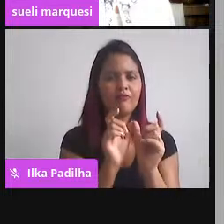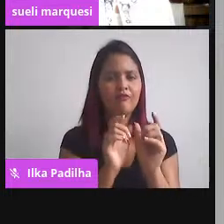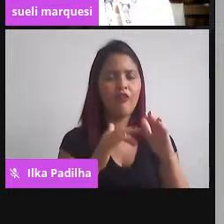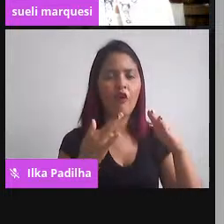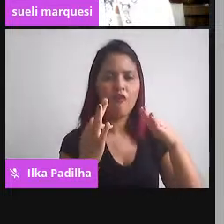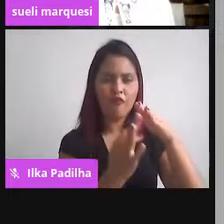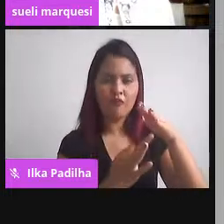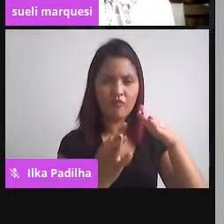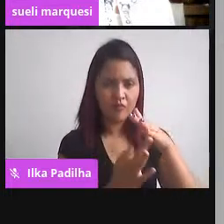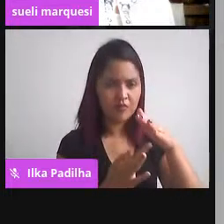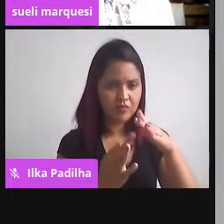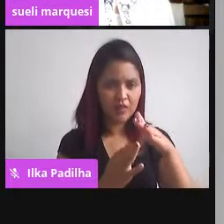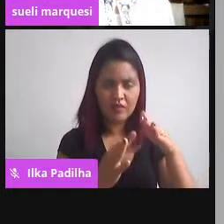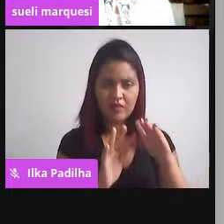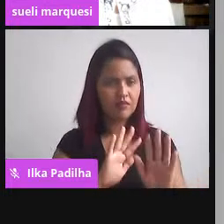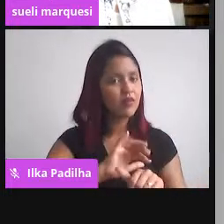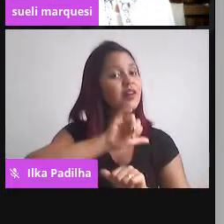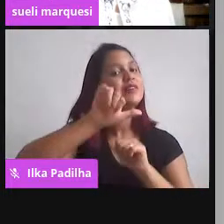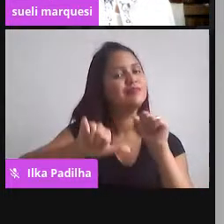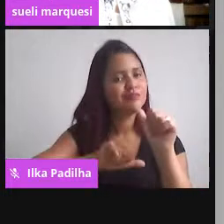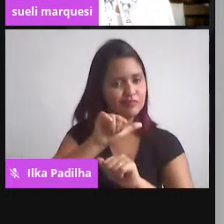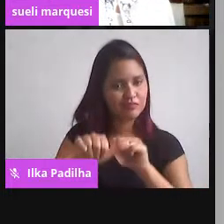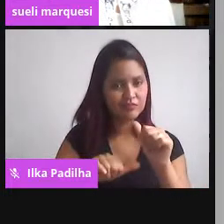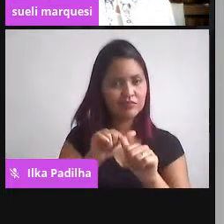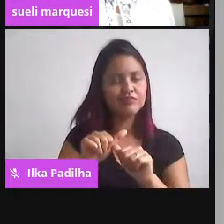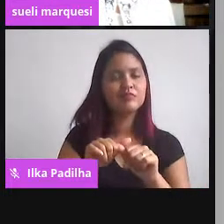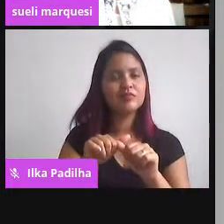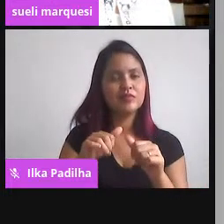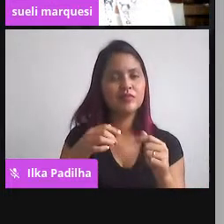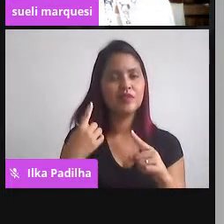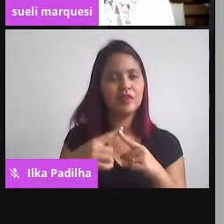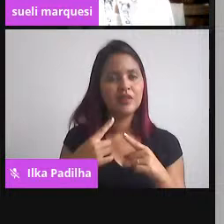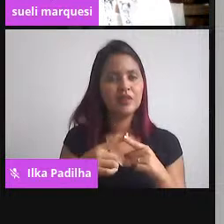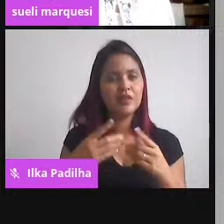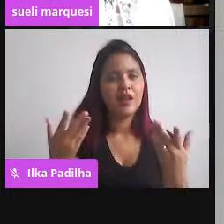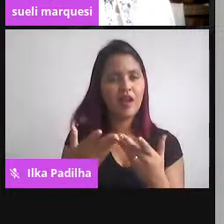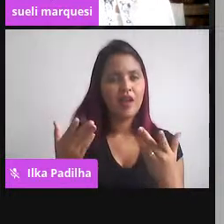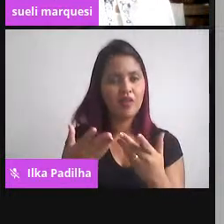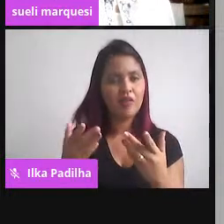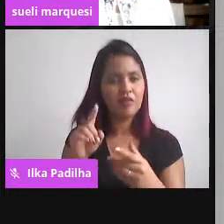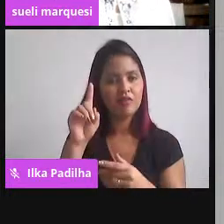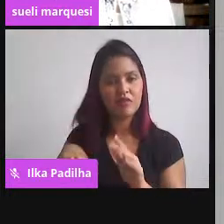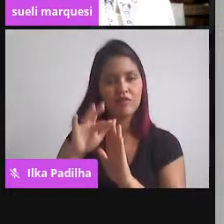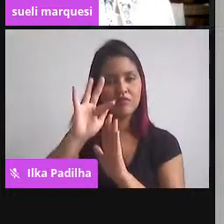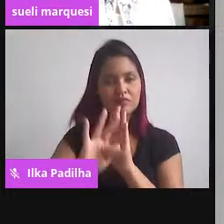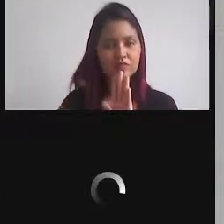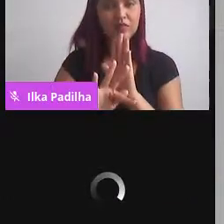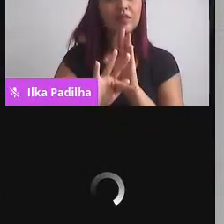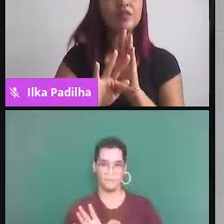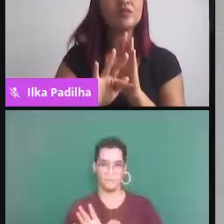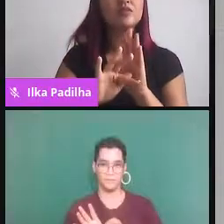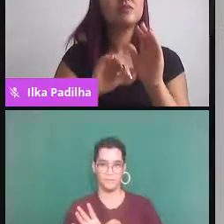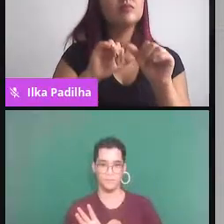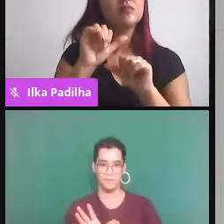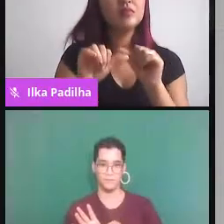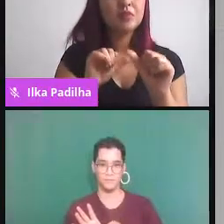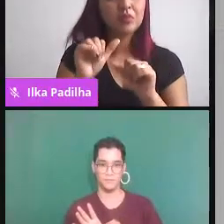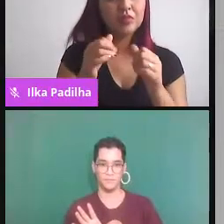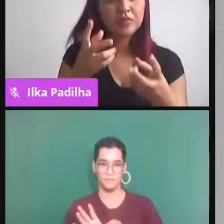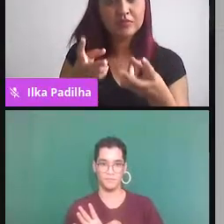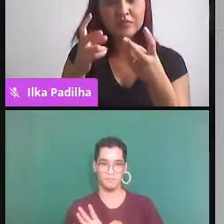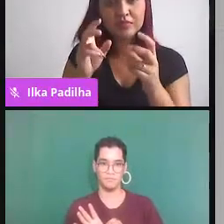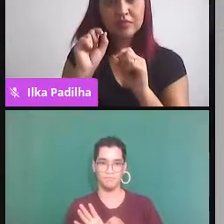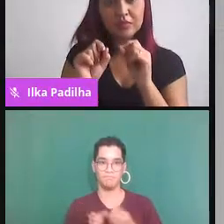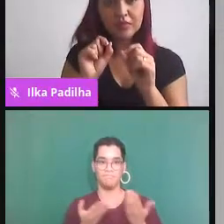e determinada por um conjunto de propriedades puramente componenciais, e ele deixamos, então, a preocupação